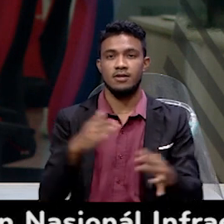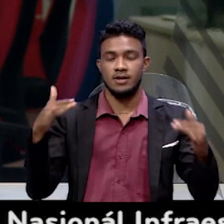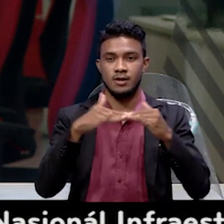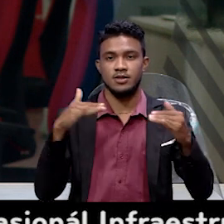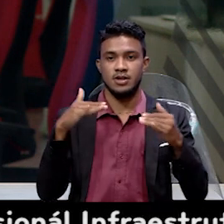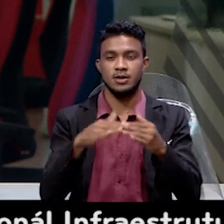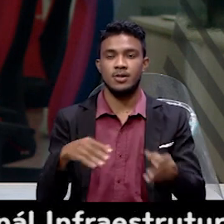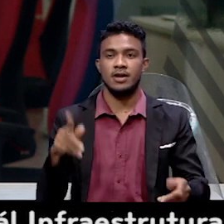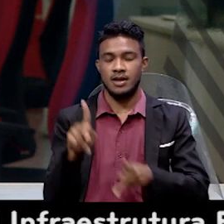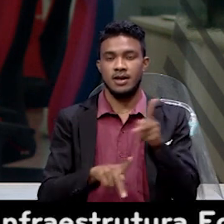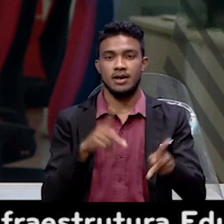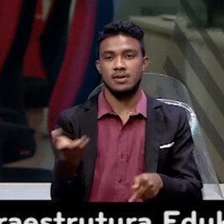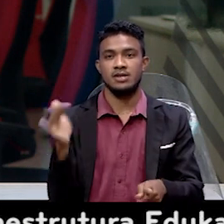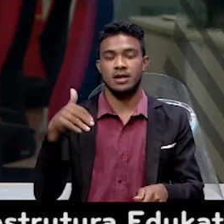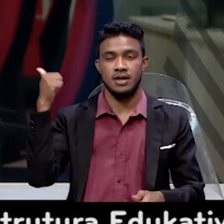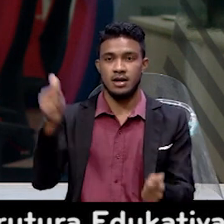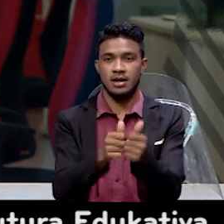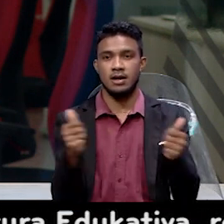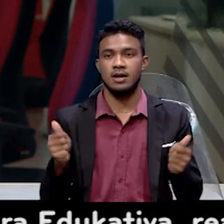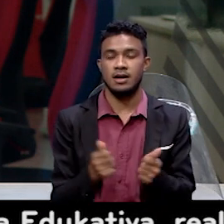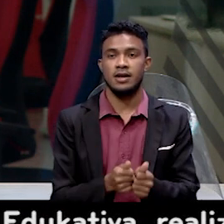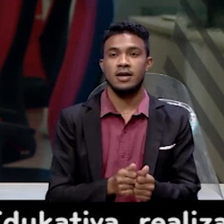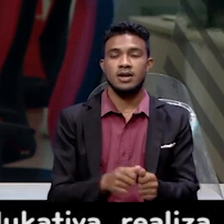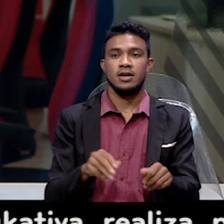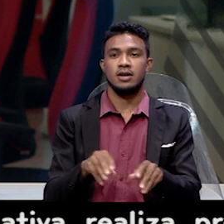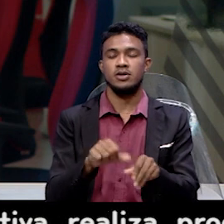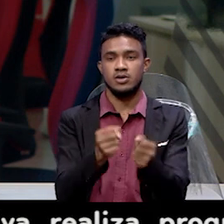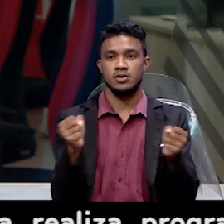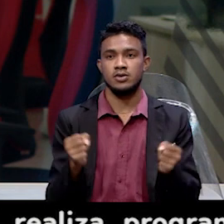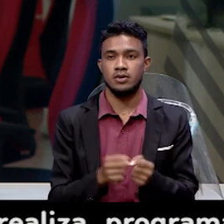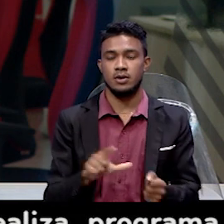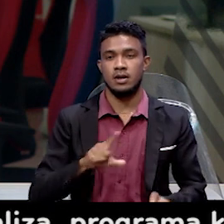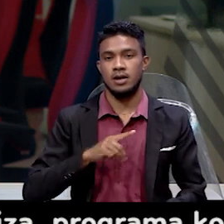ba militante sira e a aldeia temporal Sukulahane Oriental.